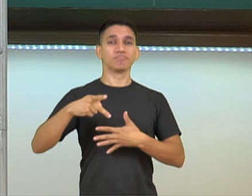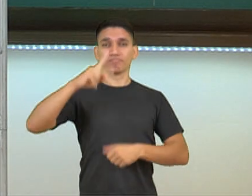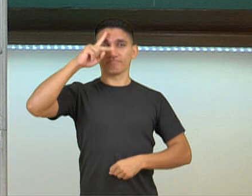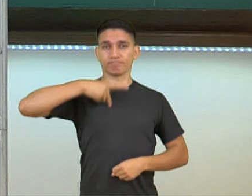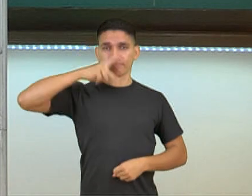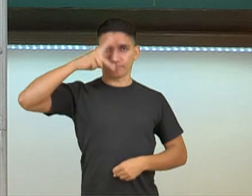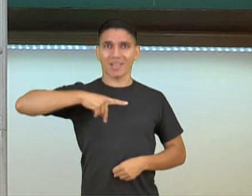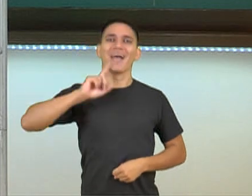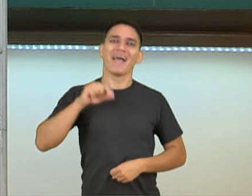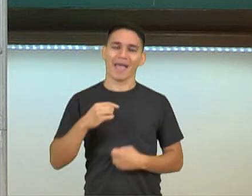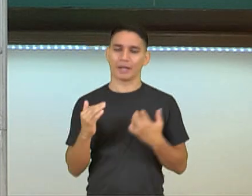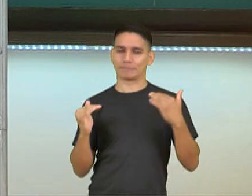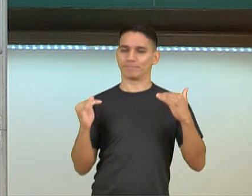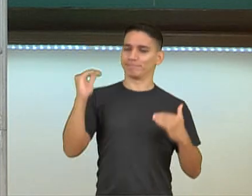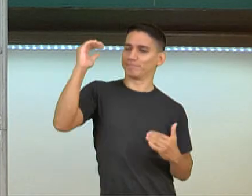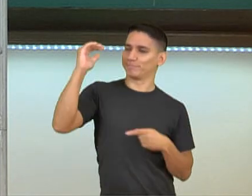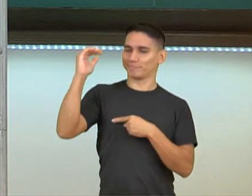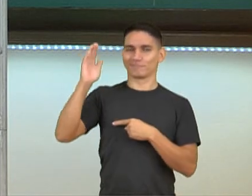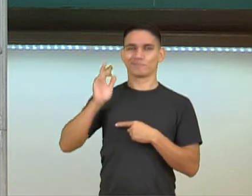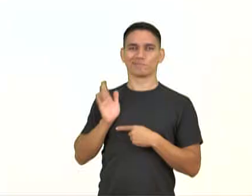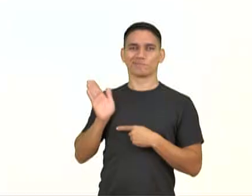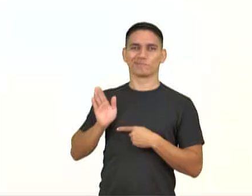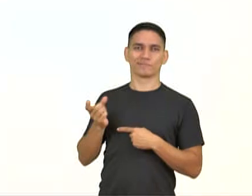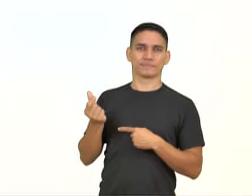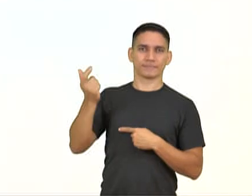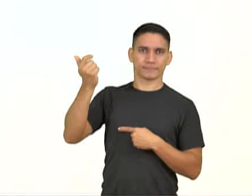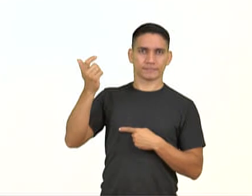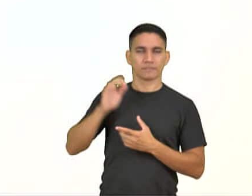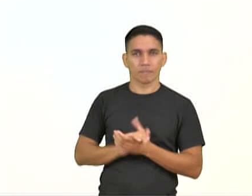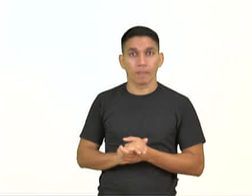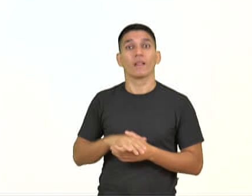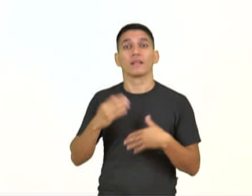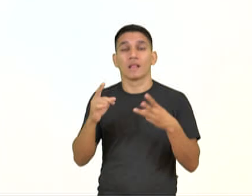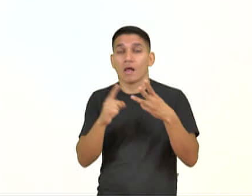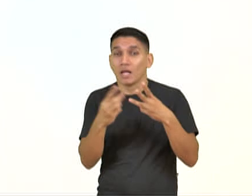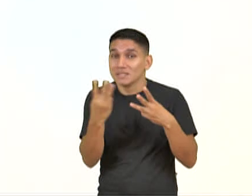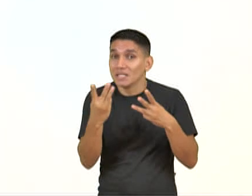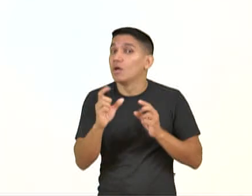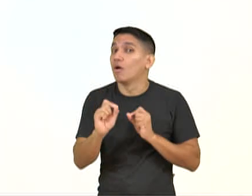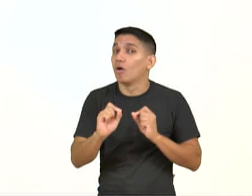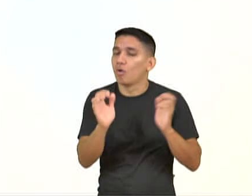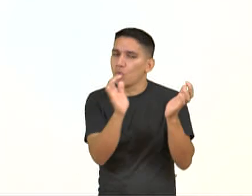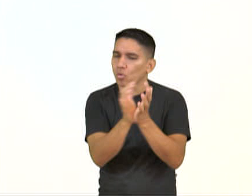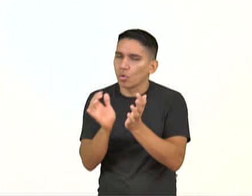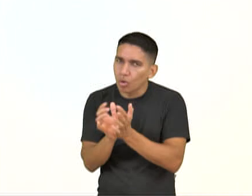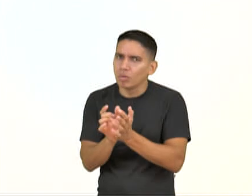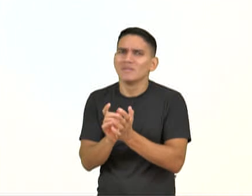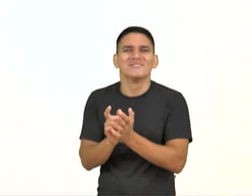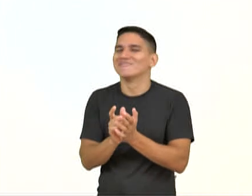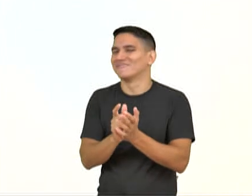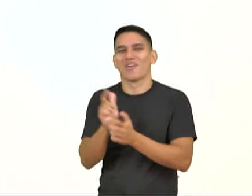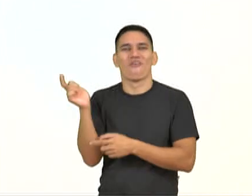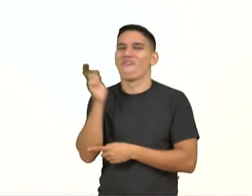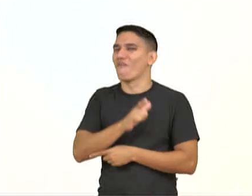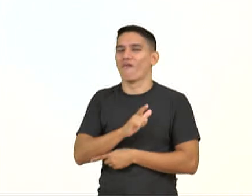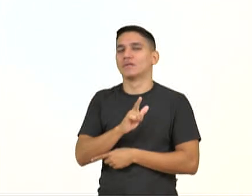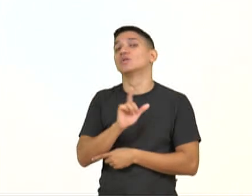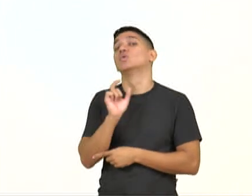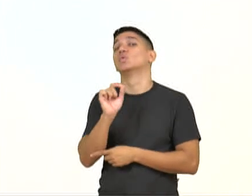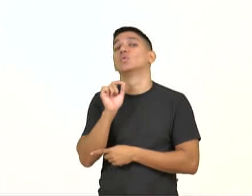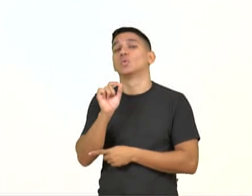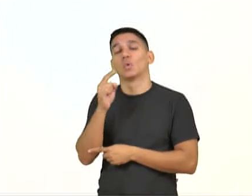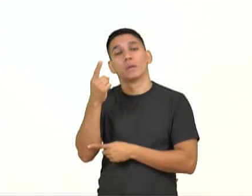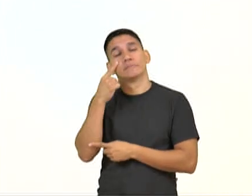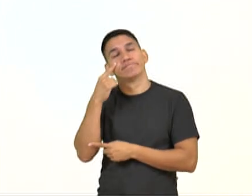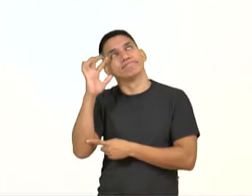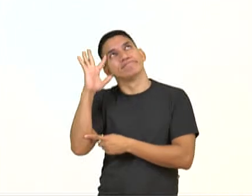que é essa alta burguesia. O terceiro estado ele não vai alcançar então aquela tão